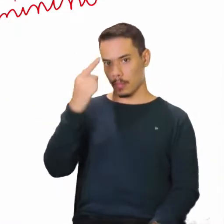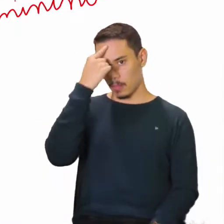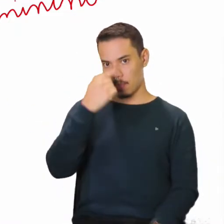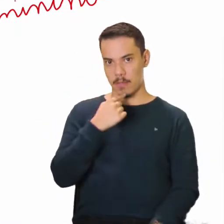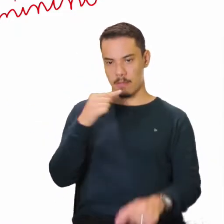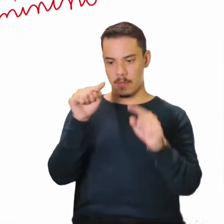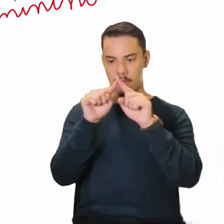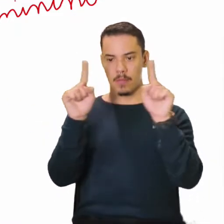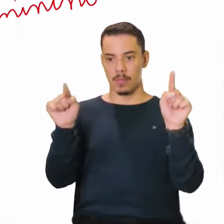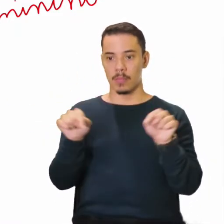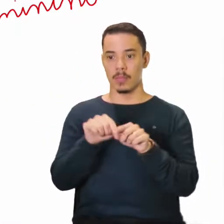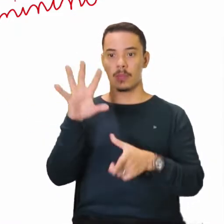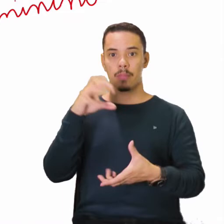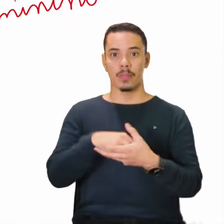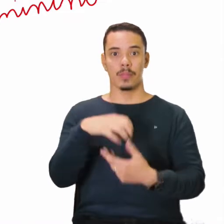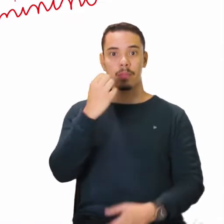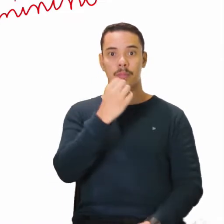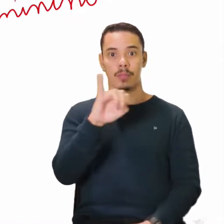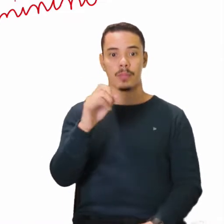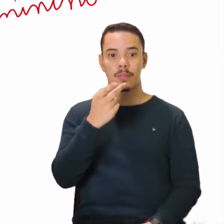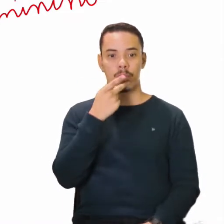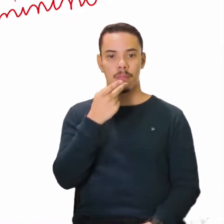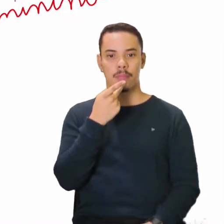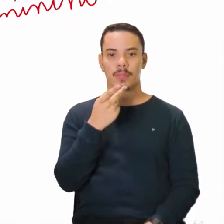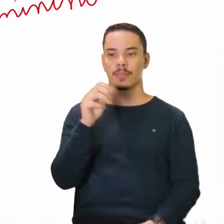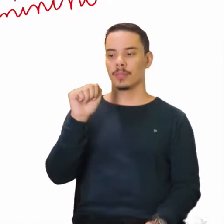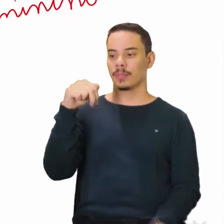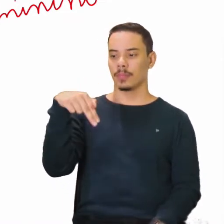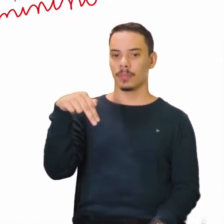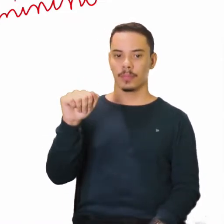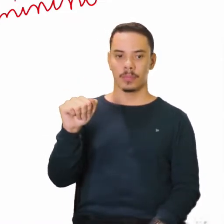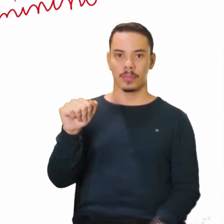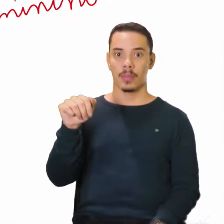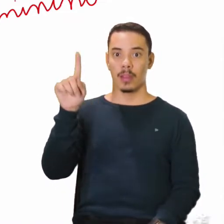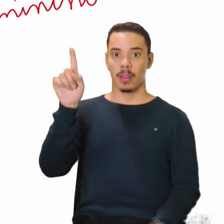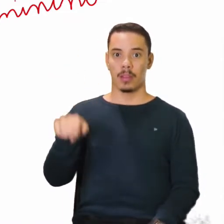Se eu falar para vocês assim, Ana é leal,